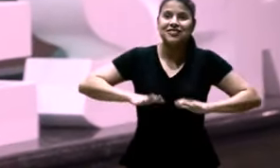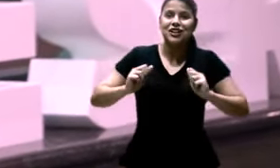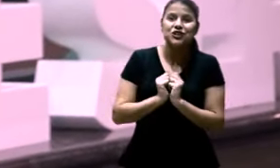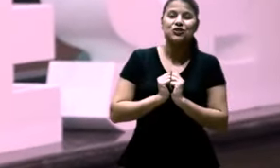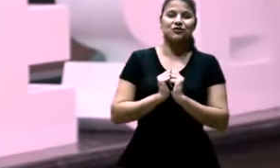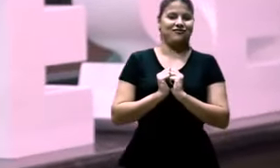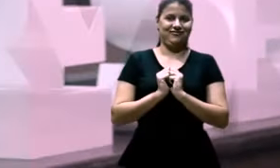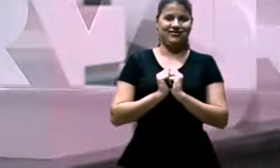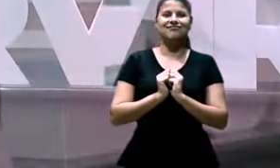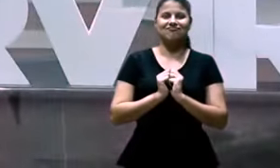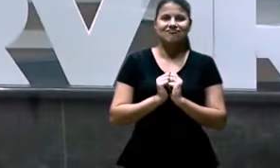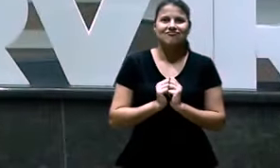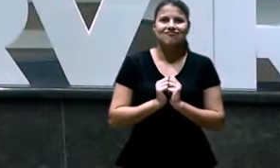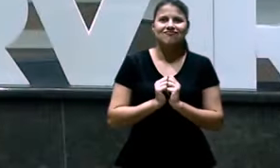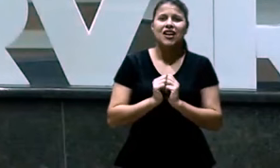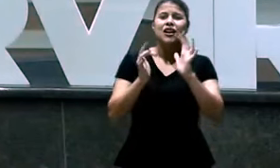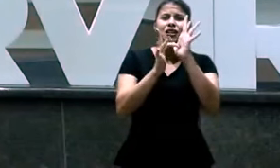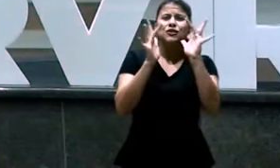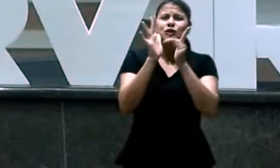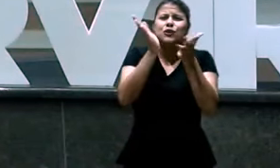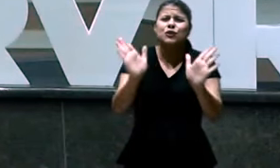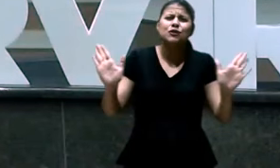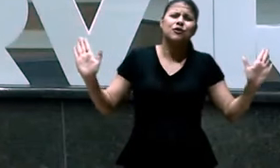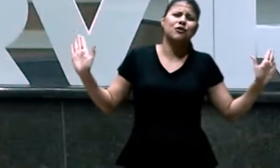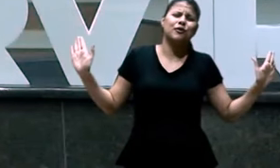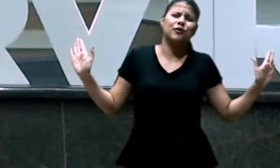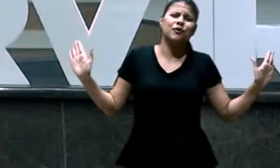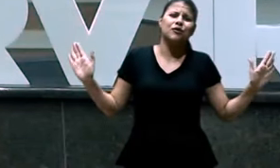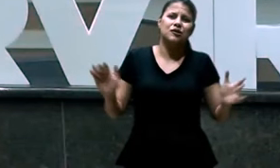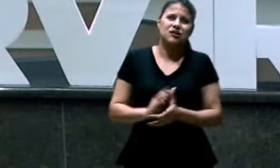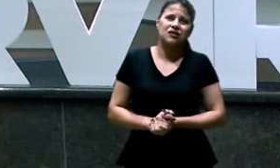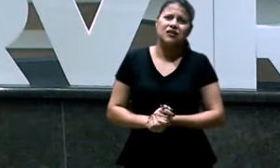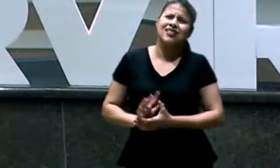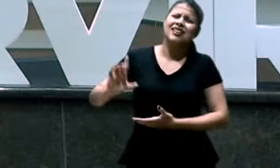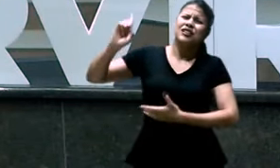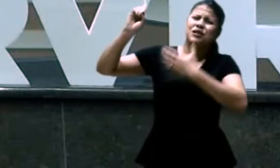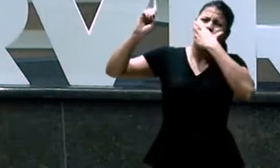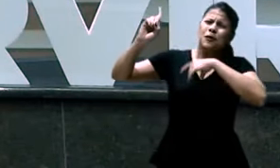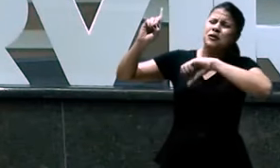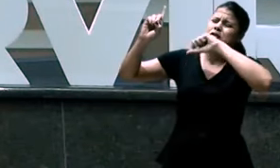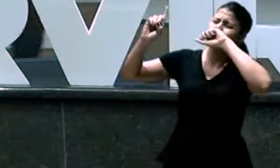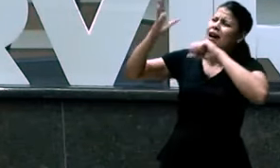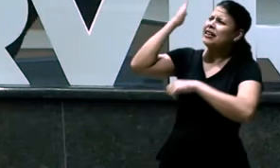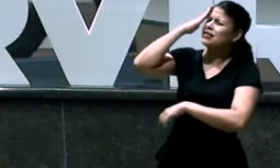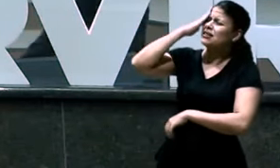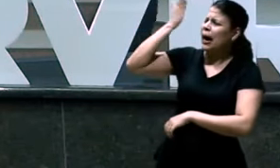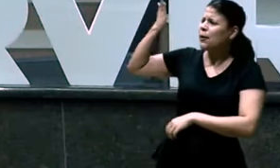Oração de Jesus: Pai, sabe aquela glória que eu tinha contigo antes que o mundo